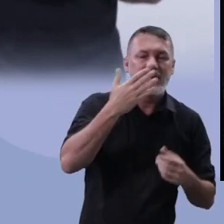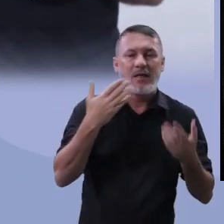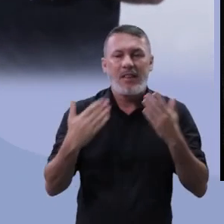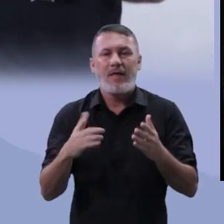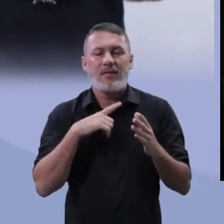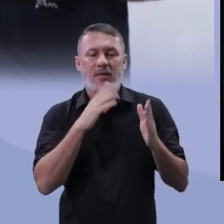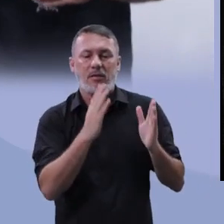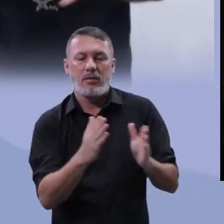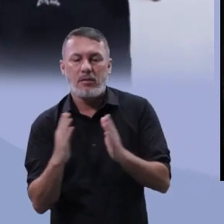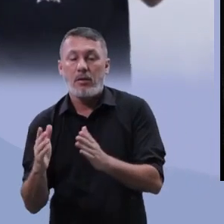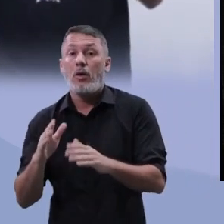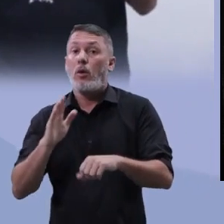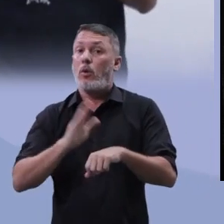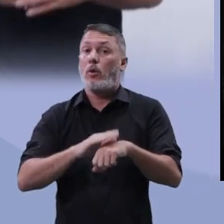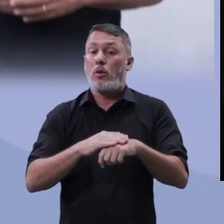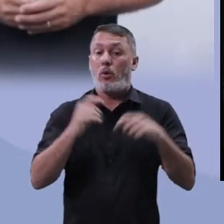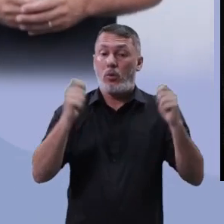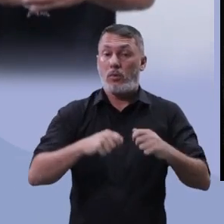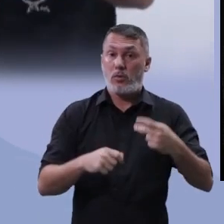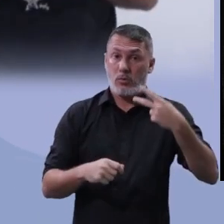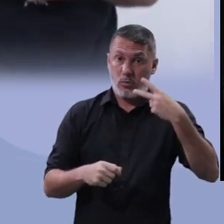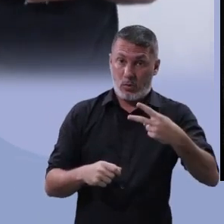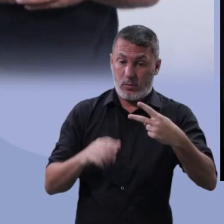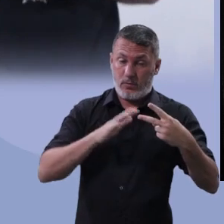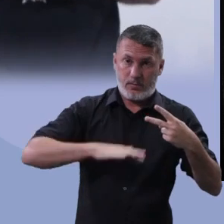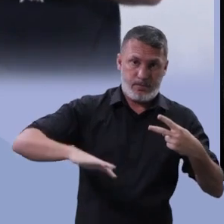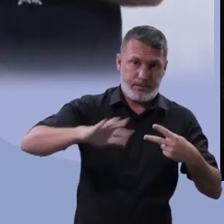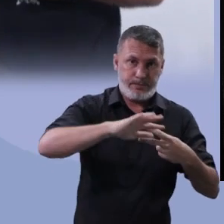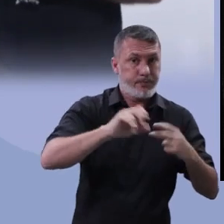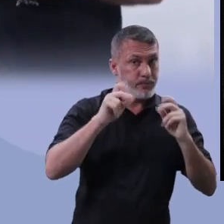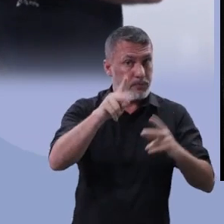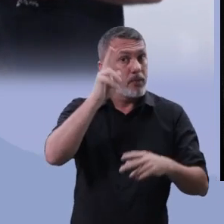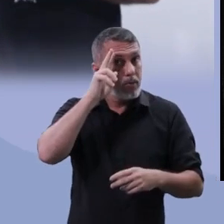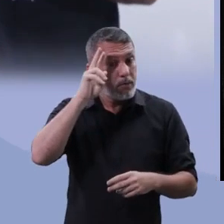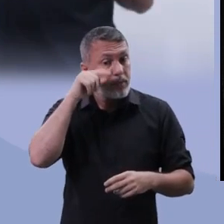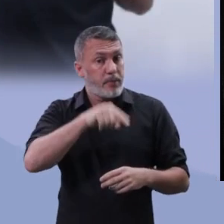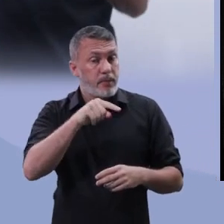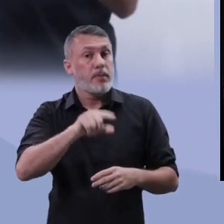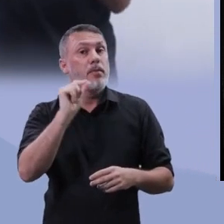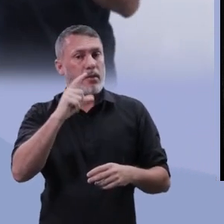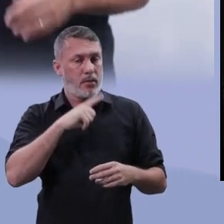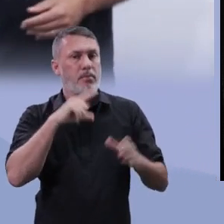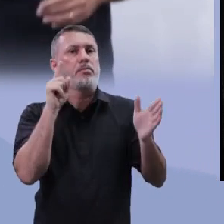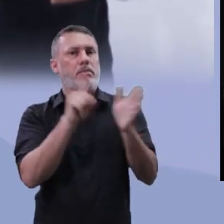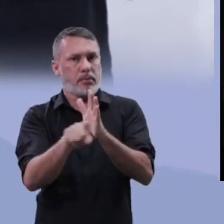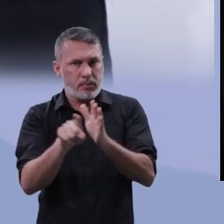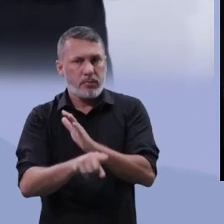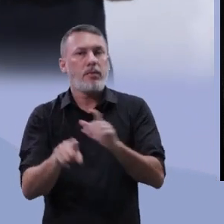de um sólido. Tudo isso aí na competência 2, geometria plana espacial. Vale lembrar